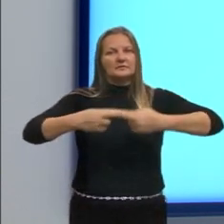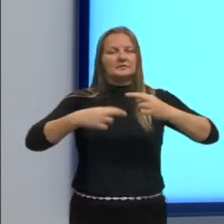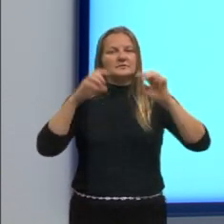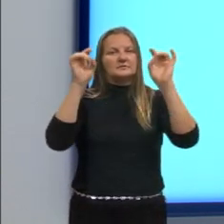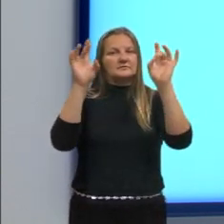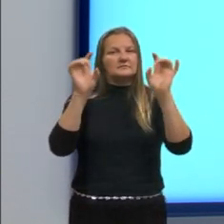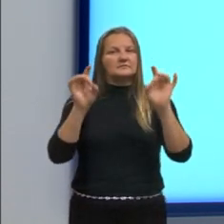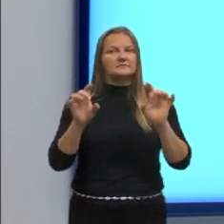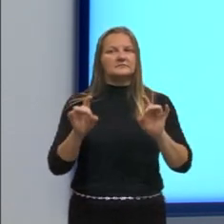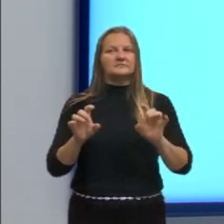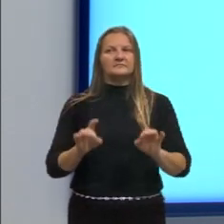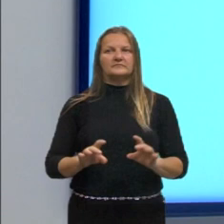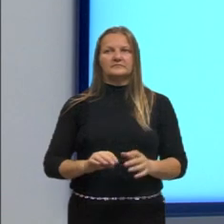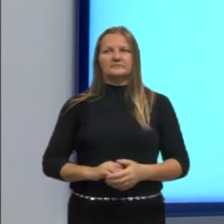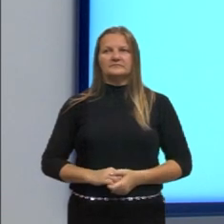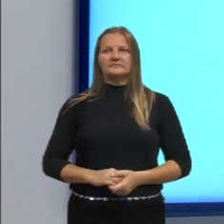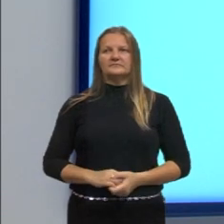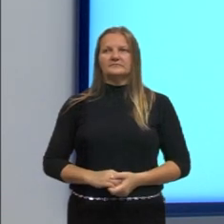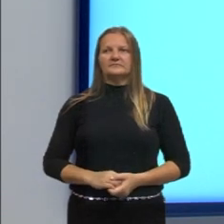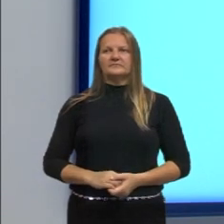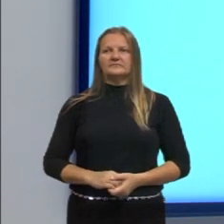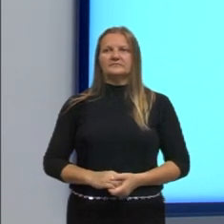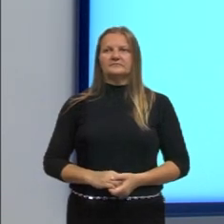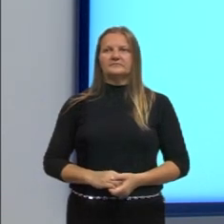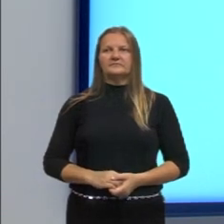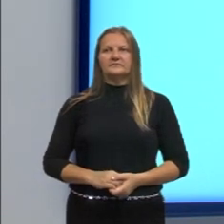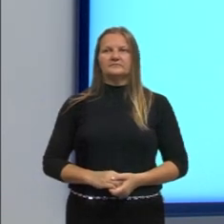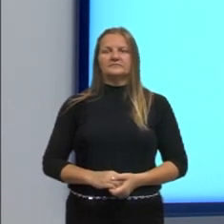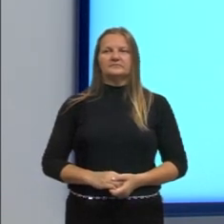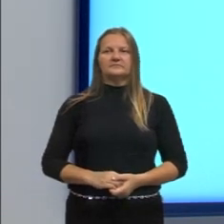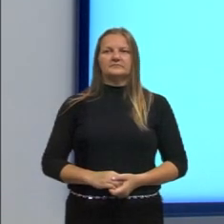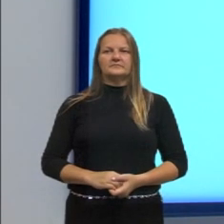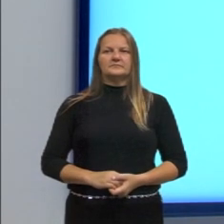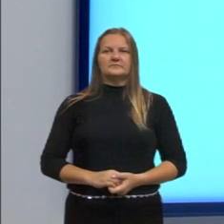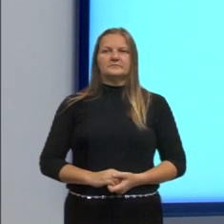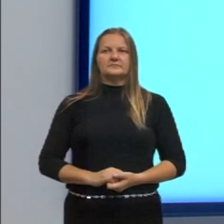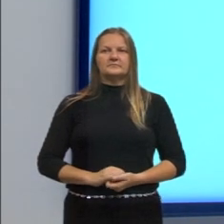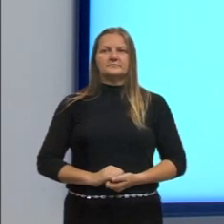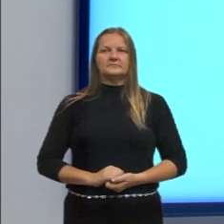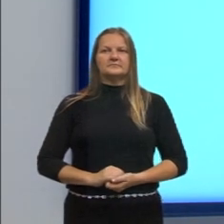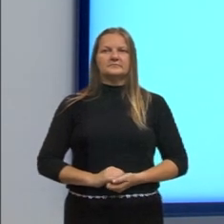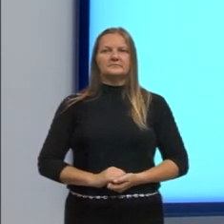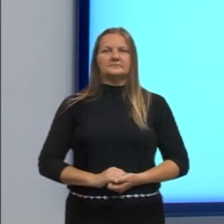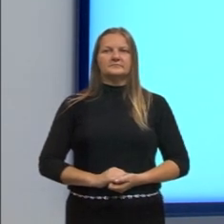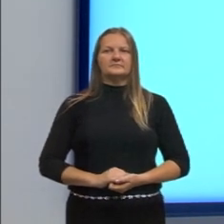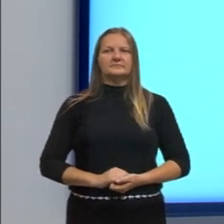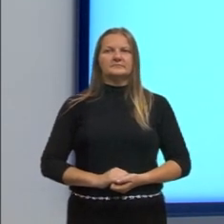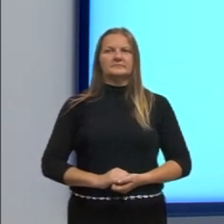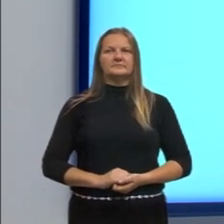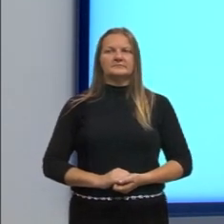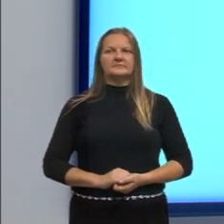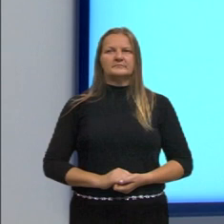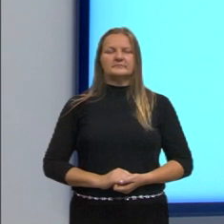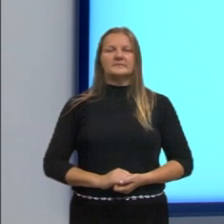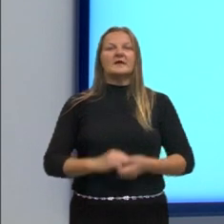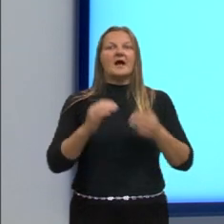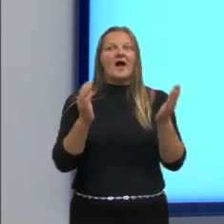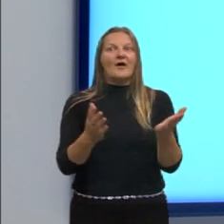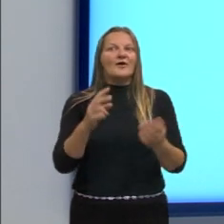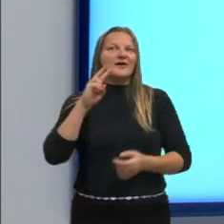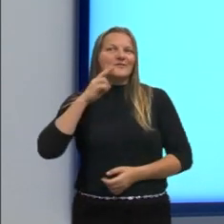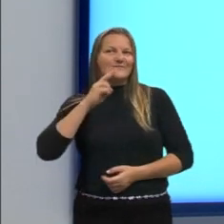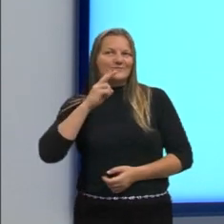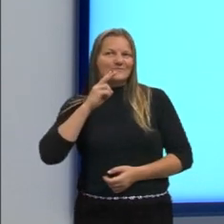específicos tá cada uma tem a sua função você é bem importante e as vitaminas